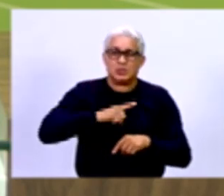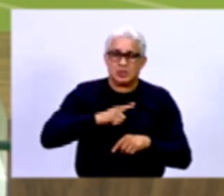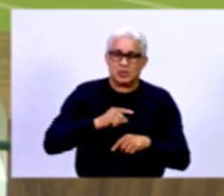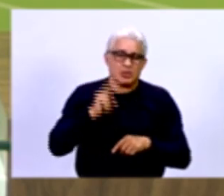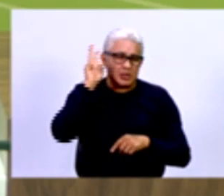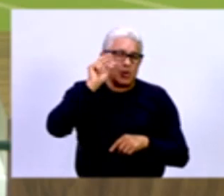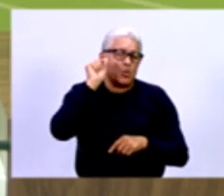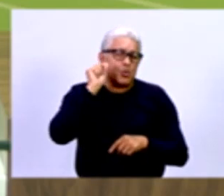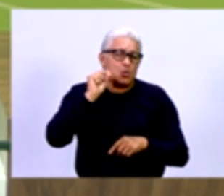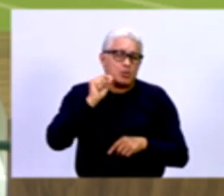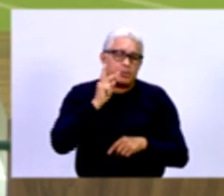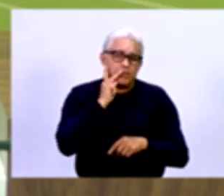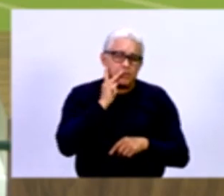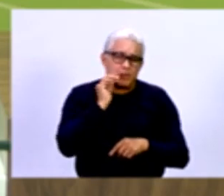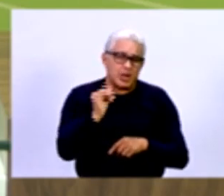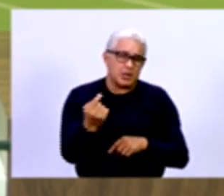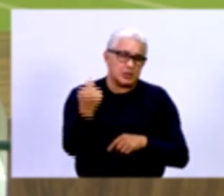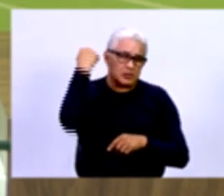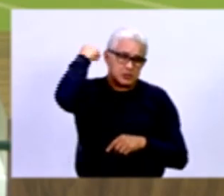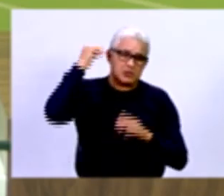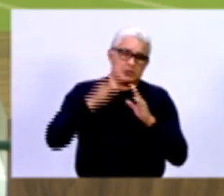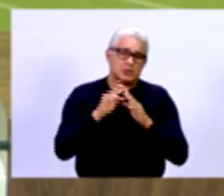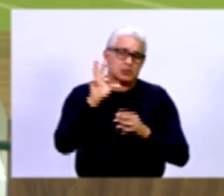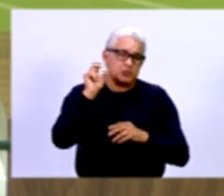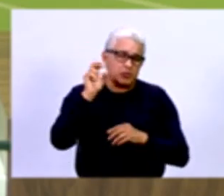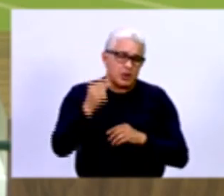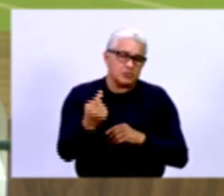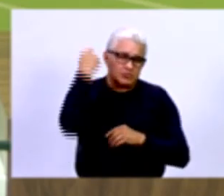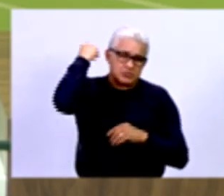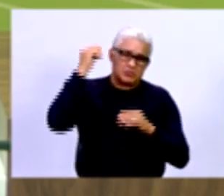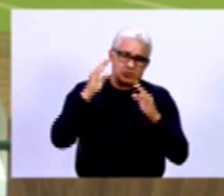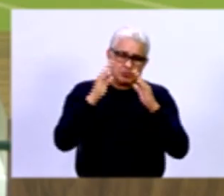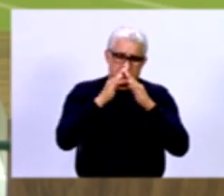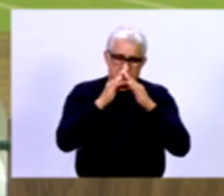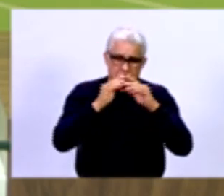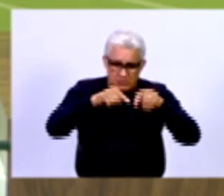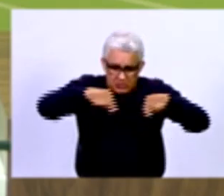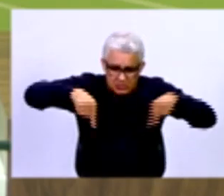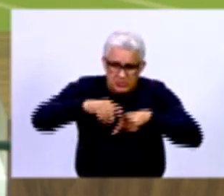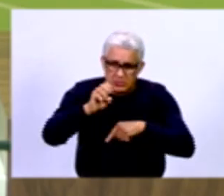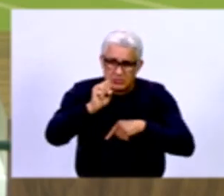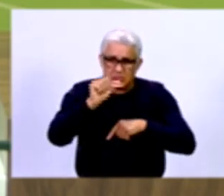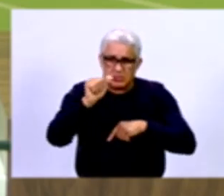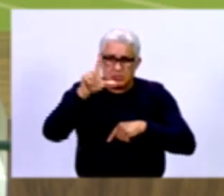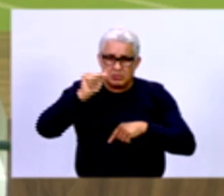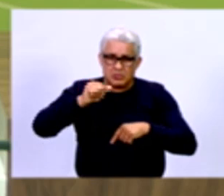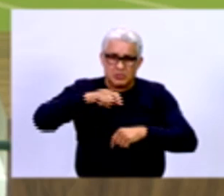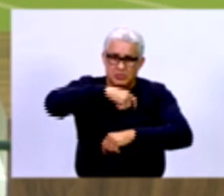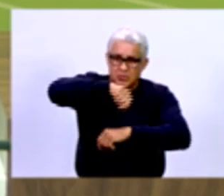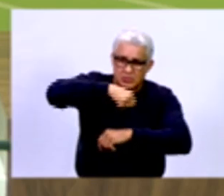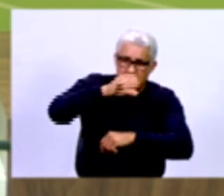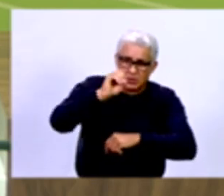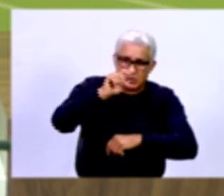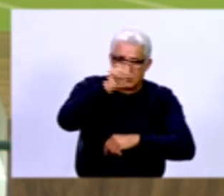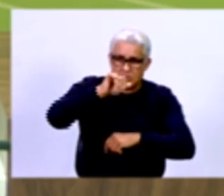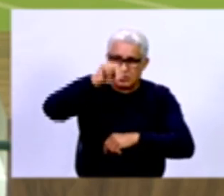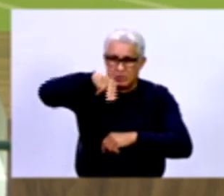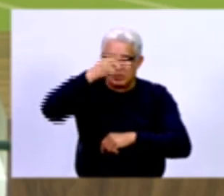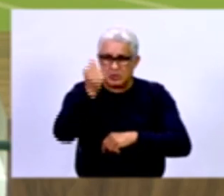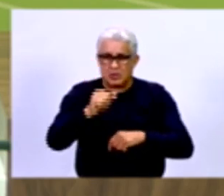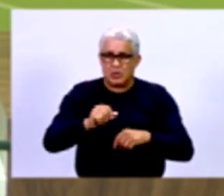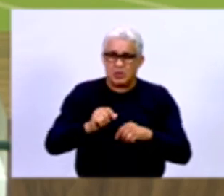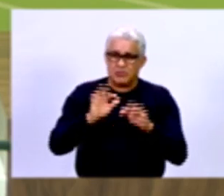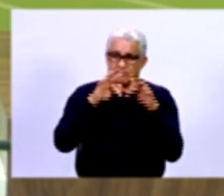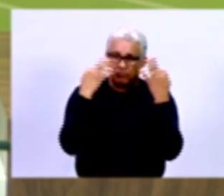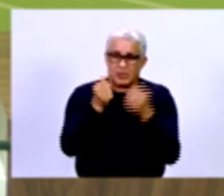pais tinham na casa deles. E os seus avós, o que eles tinham na sala, o que tinham na cozinha. Observe como que a família brasileira aumentou o